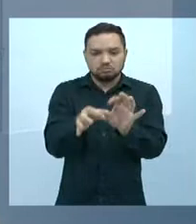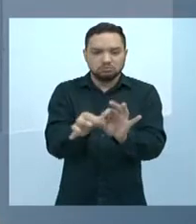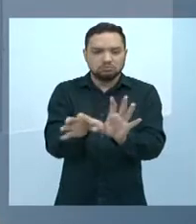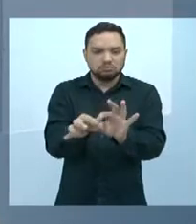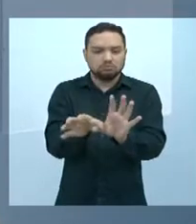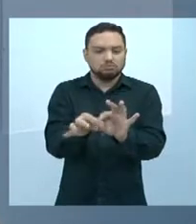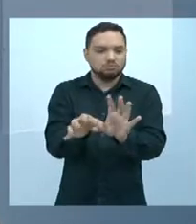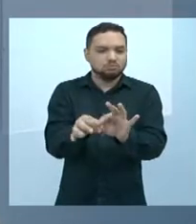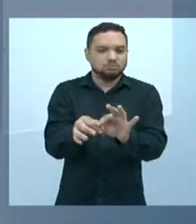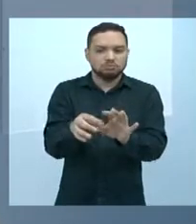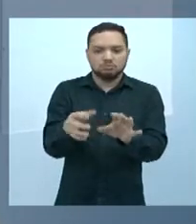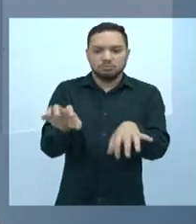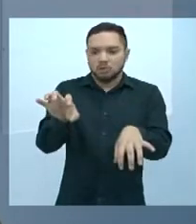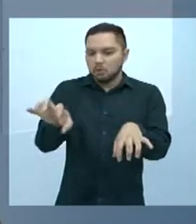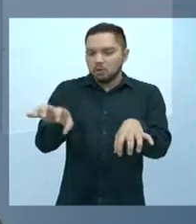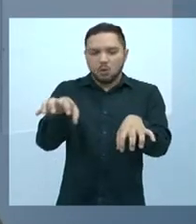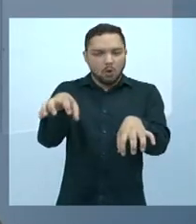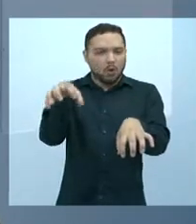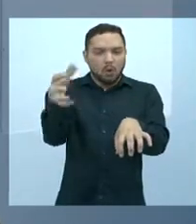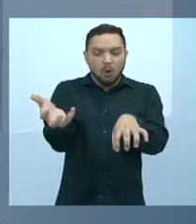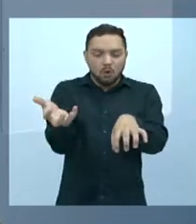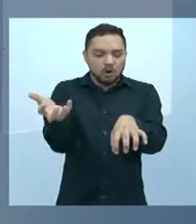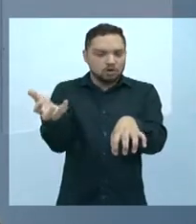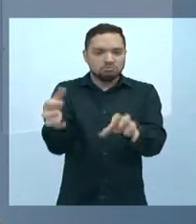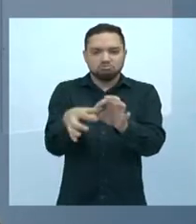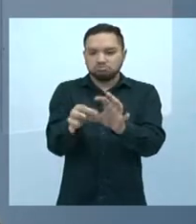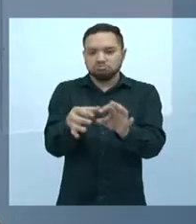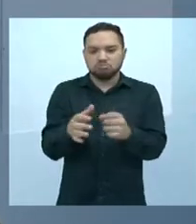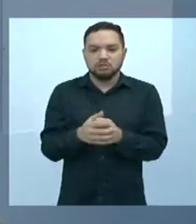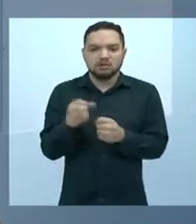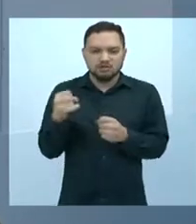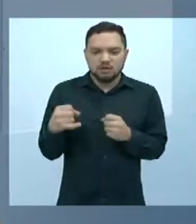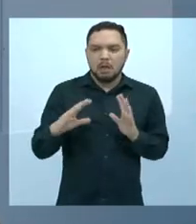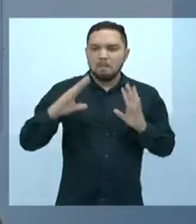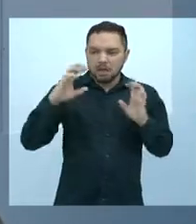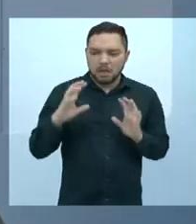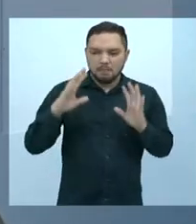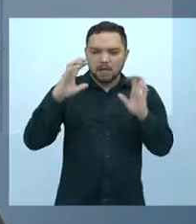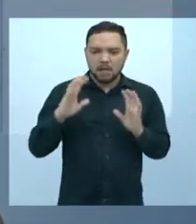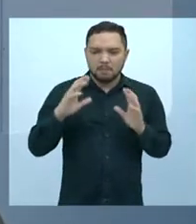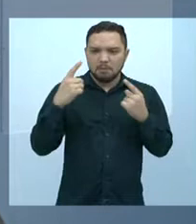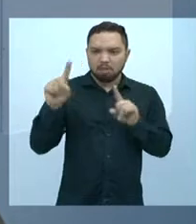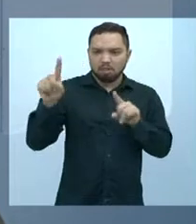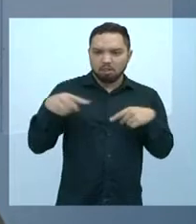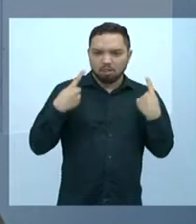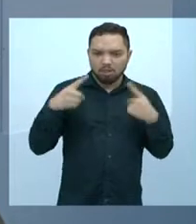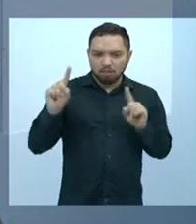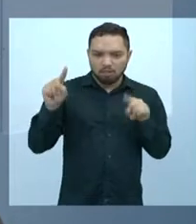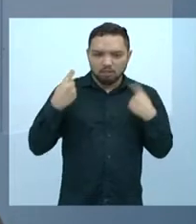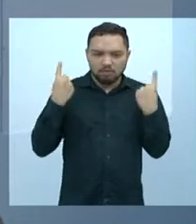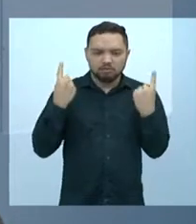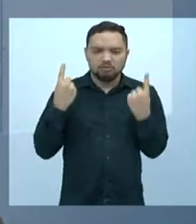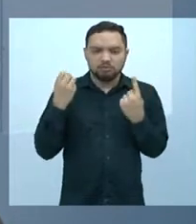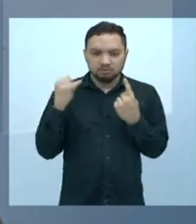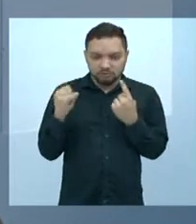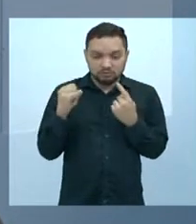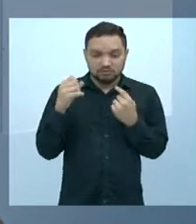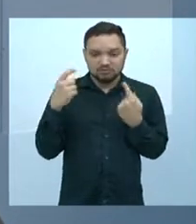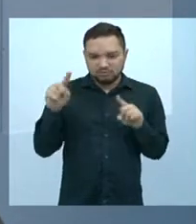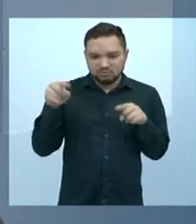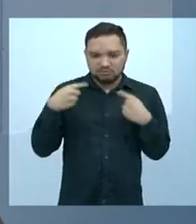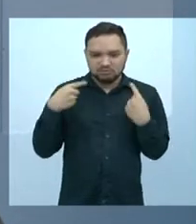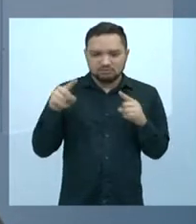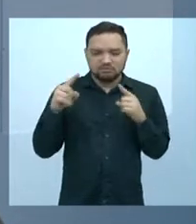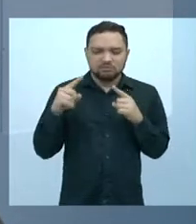legislar. A partir do momento que ele não faz o jogo toma lá da cá, o que está acontecendo? As coisas